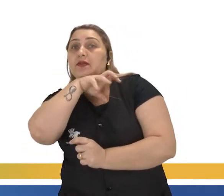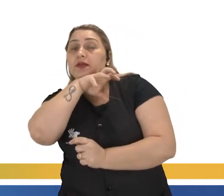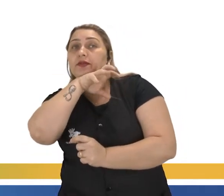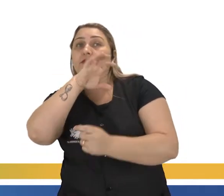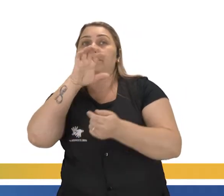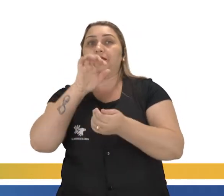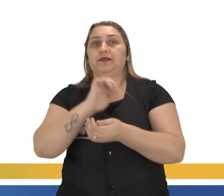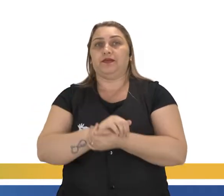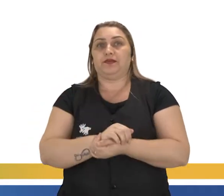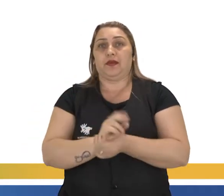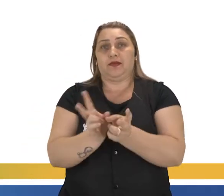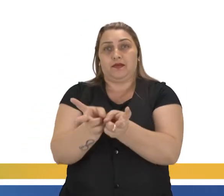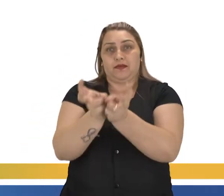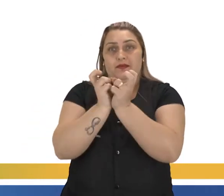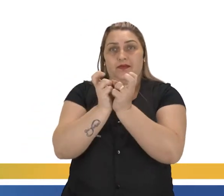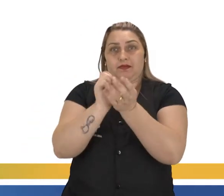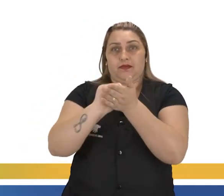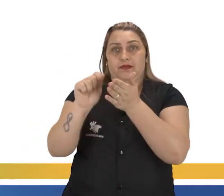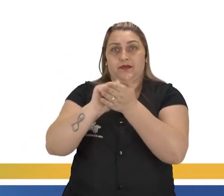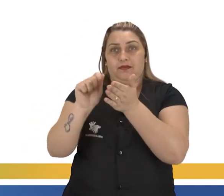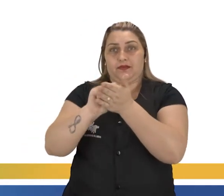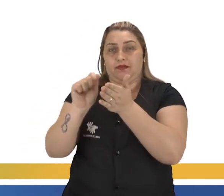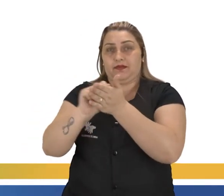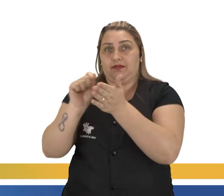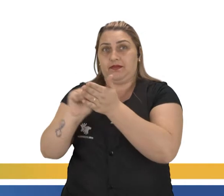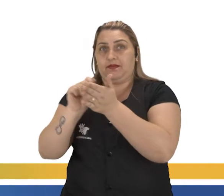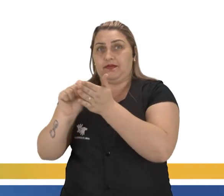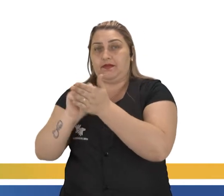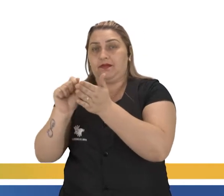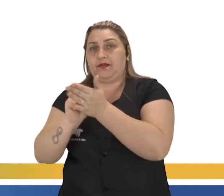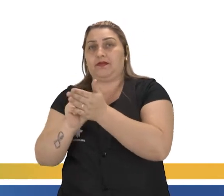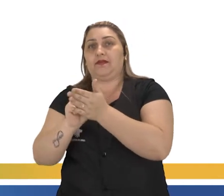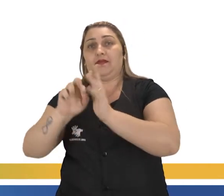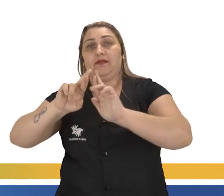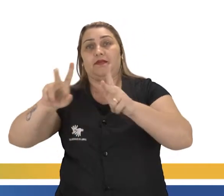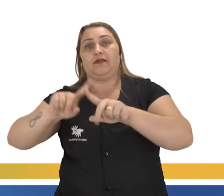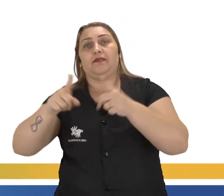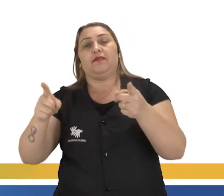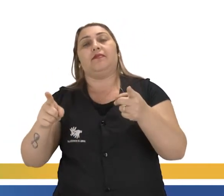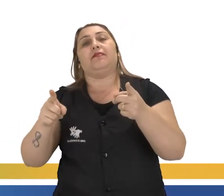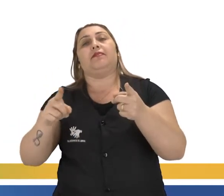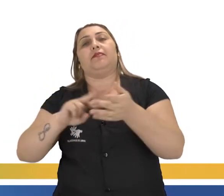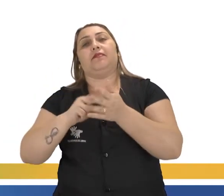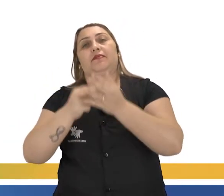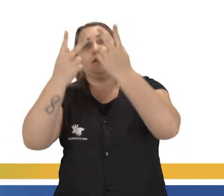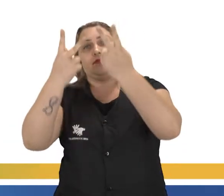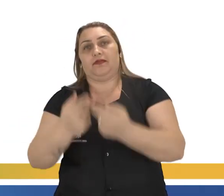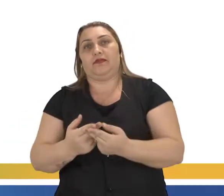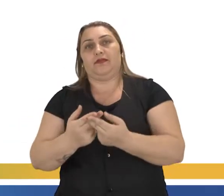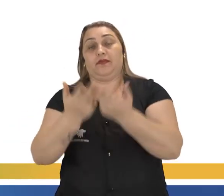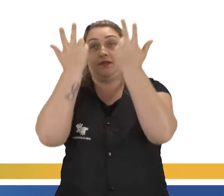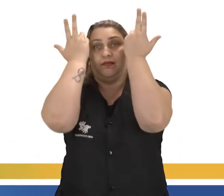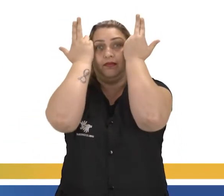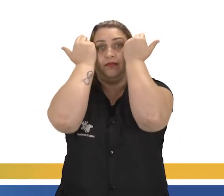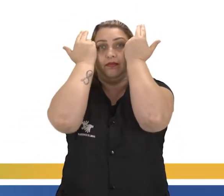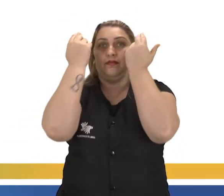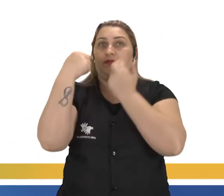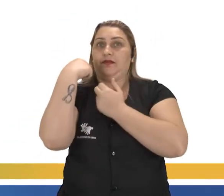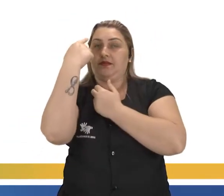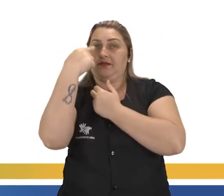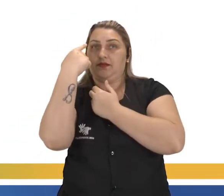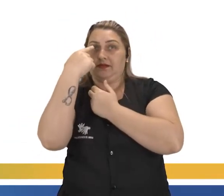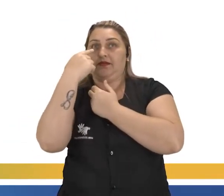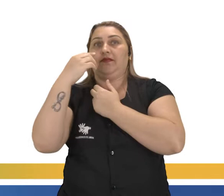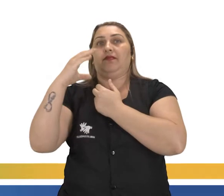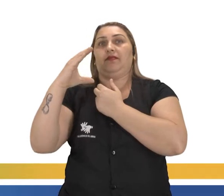coelho. Percebam que a grafia é diferente, mas a pronúncia é igual, coelho. Em espanhol eu